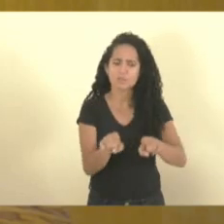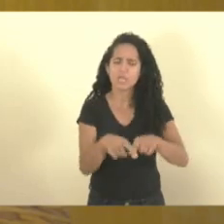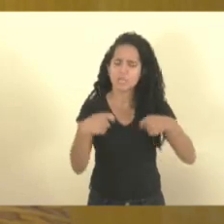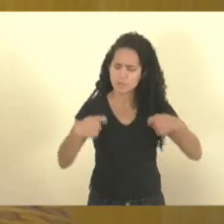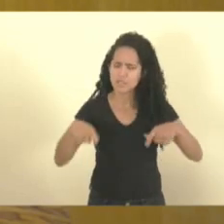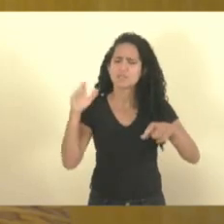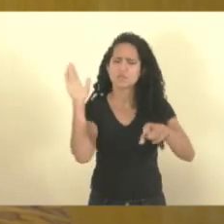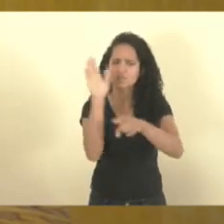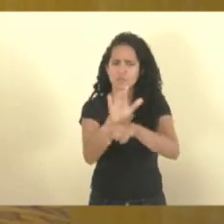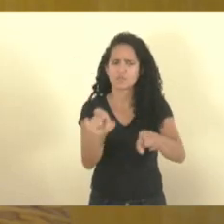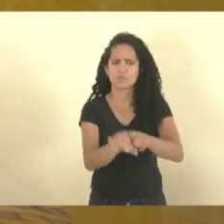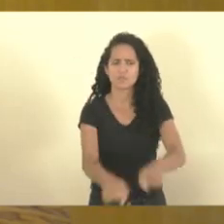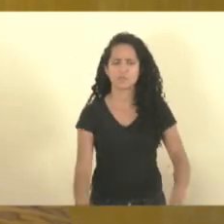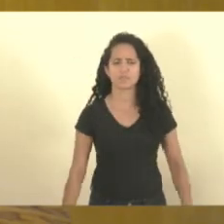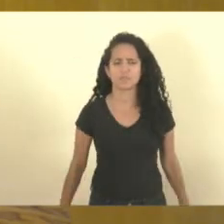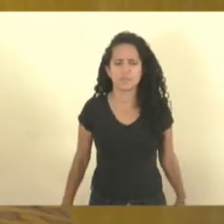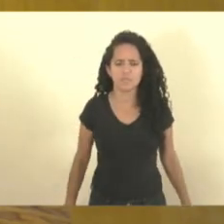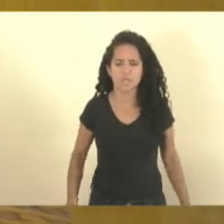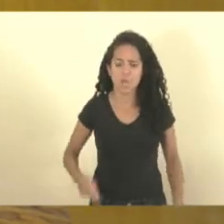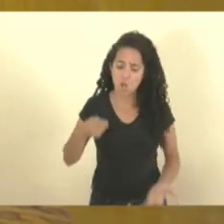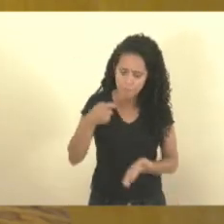entrar.